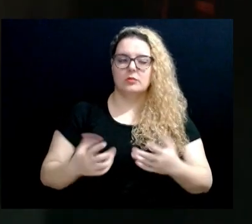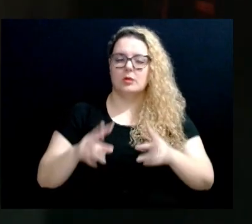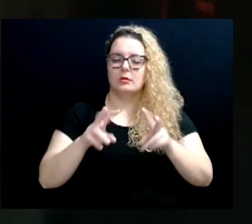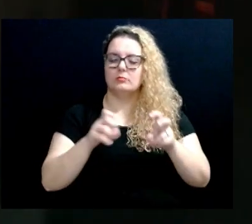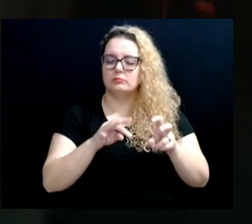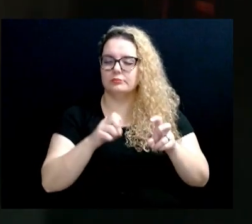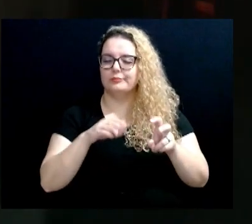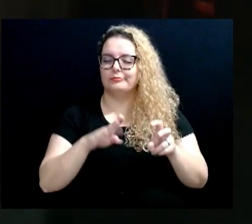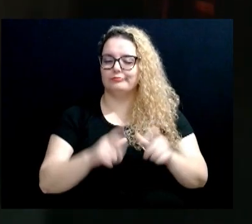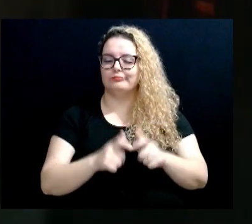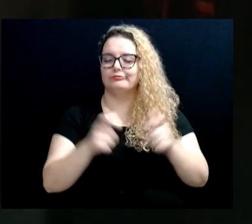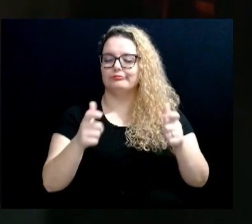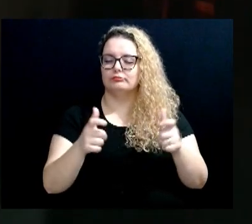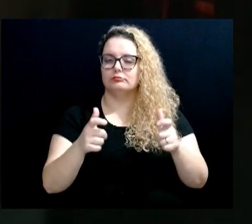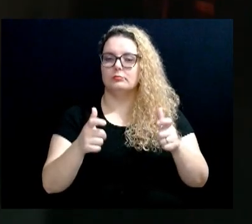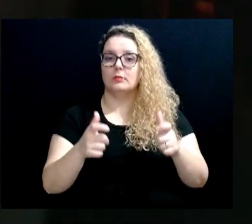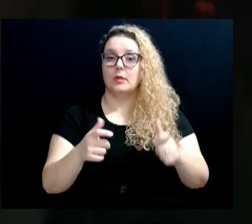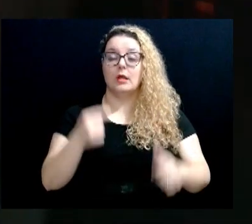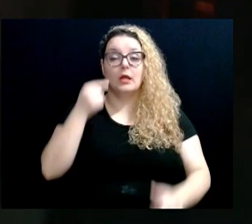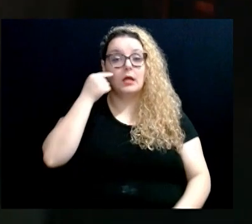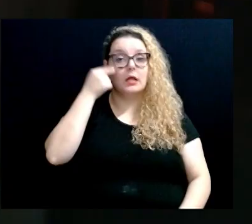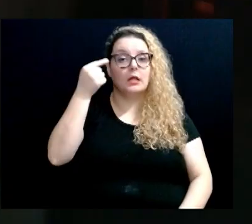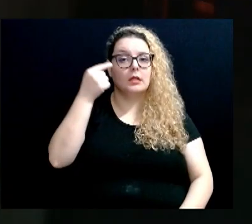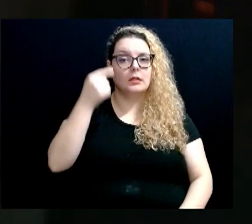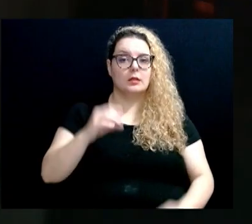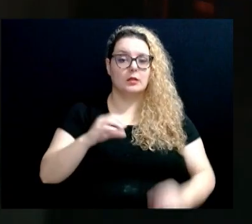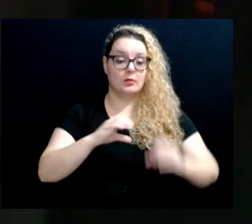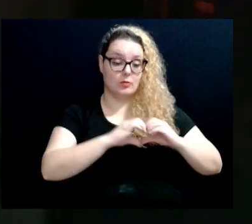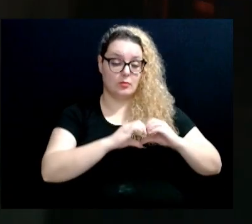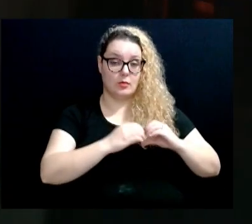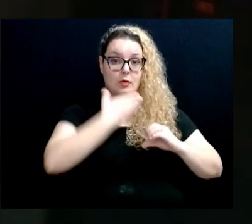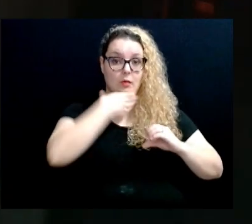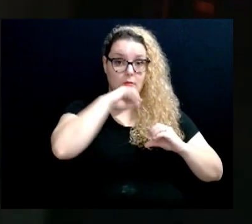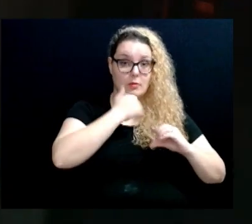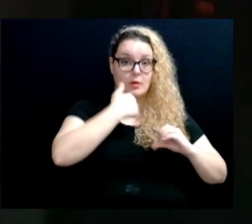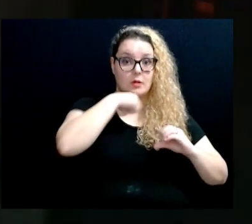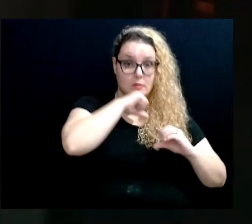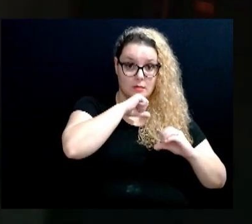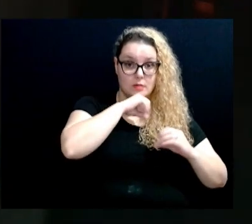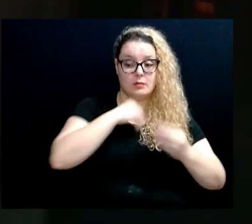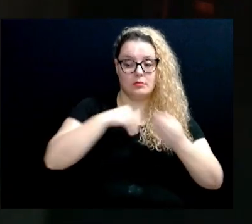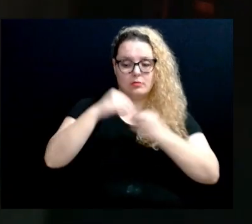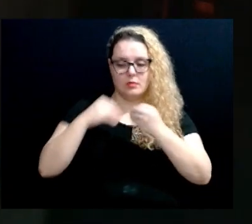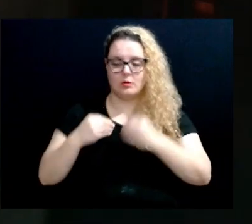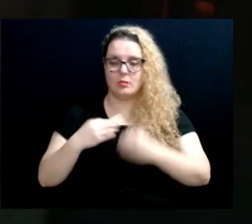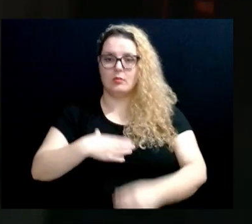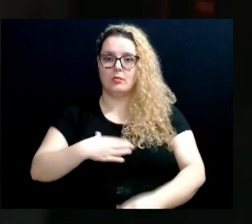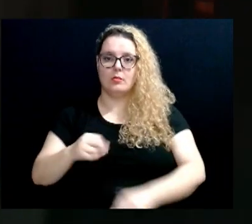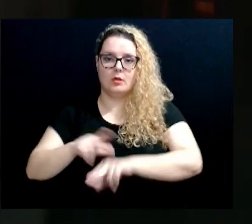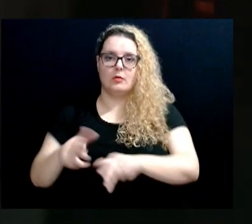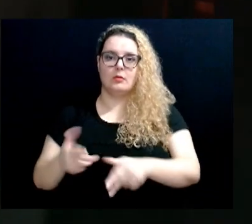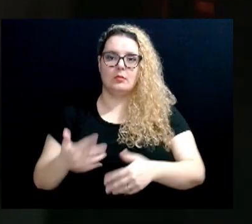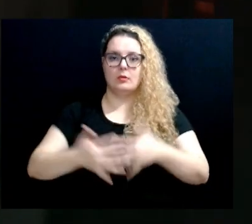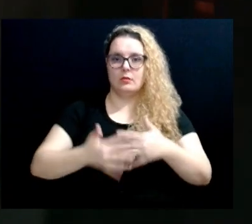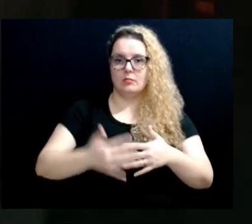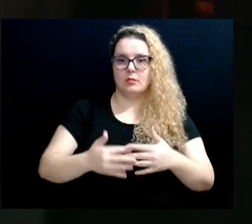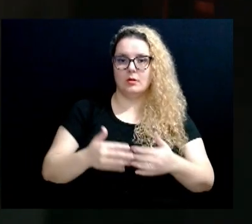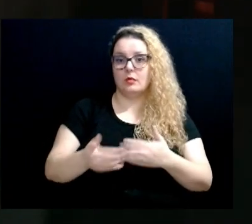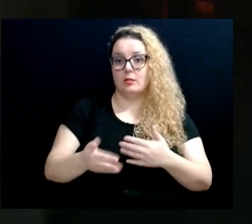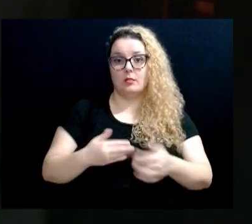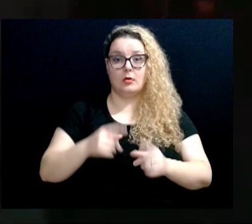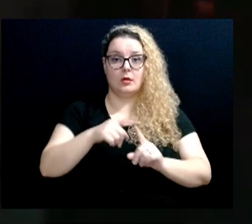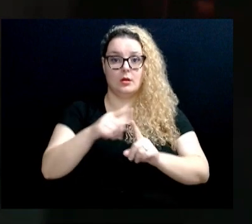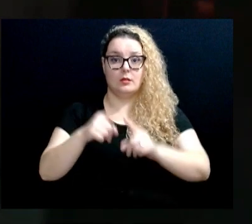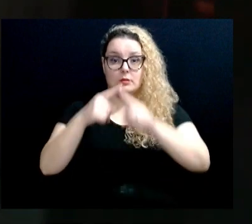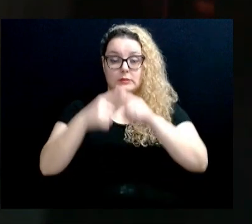Aquela crença de que o amor entre pais e filhos impediria qualquer tipo de competição. E agora,